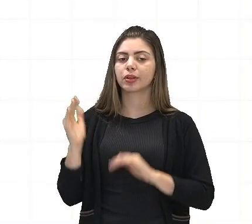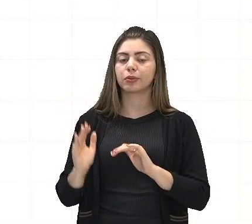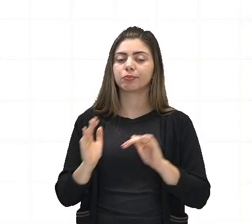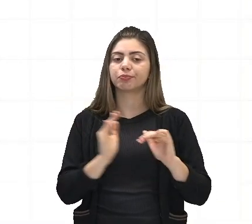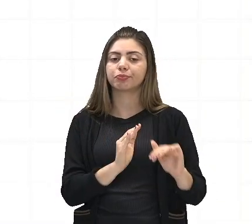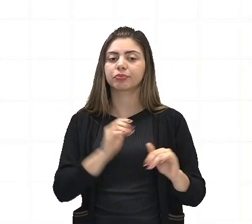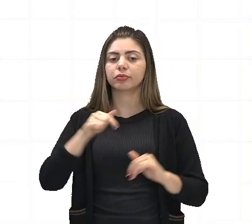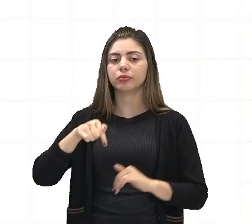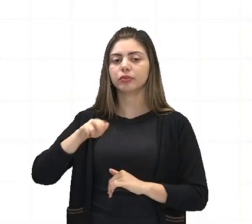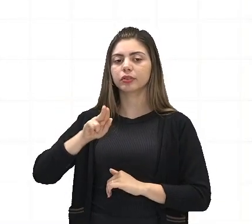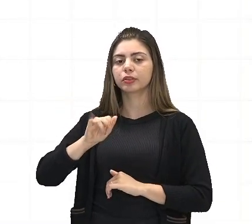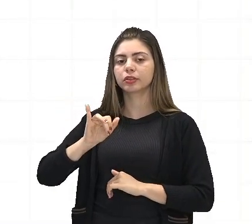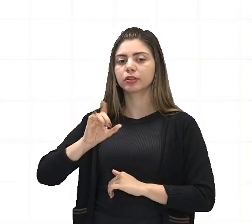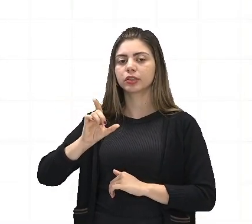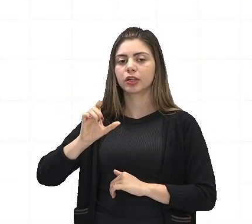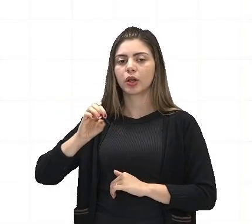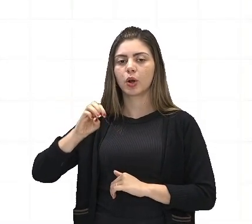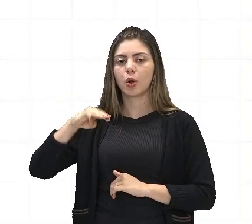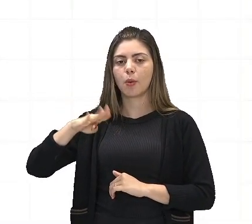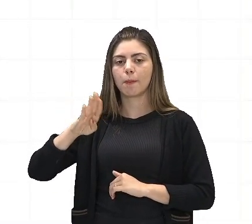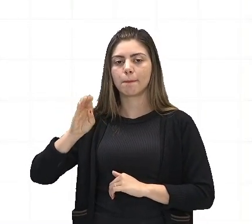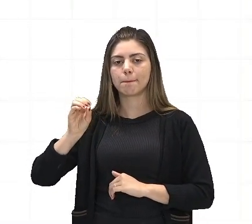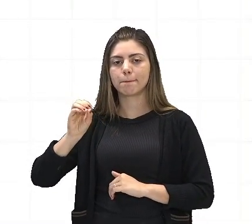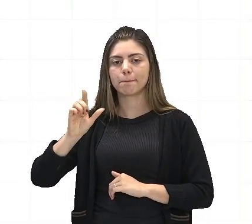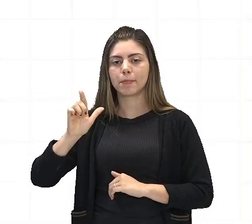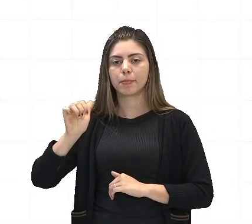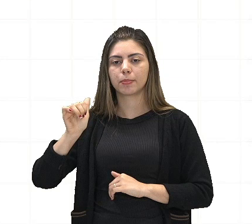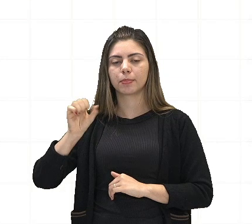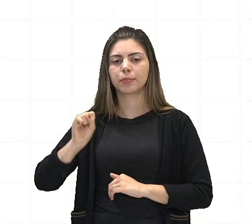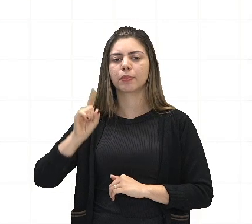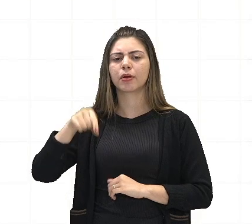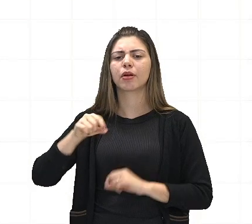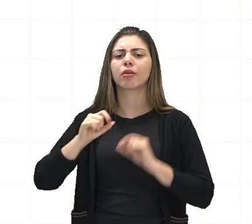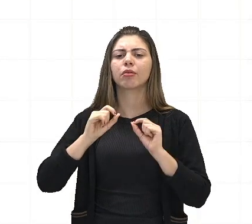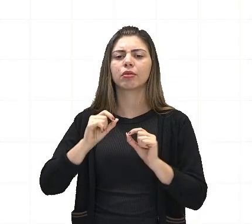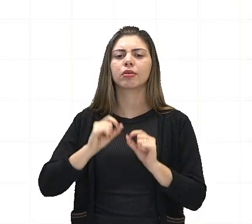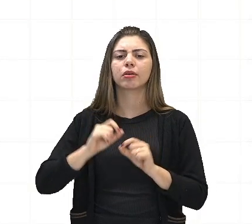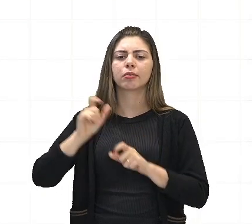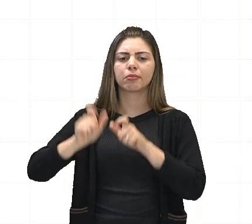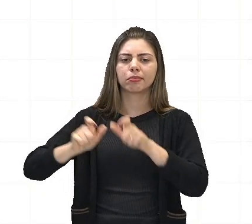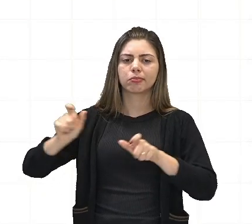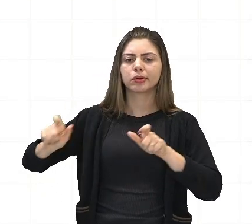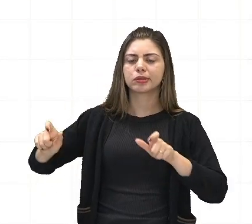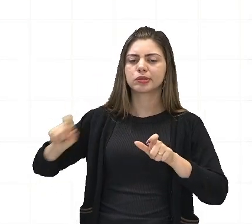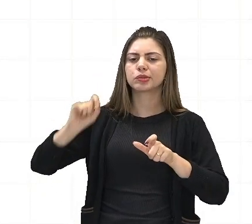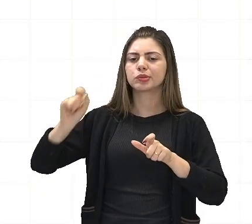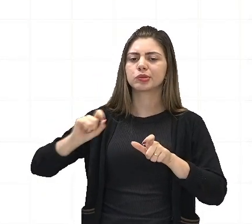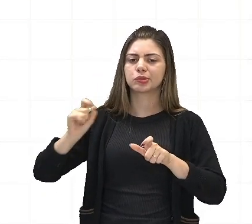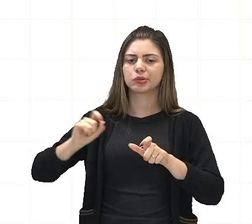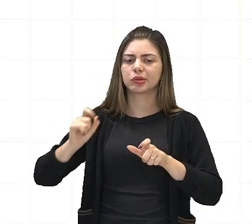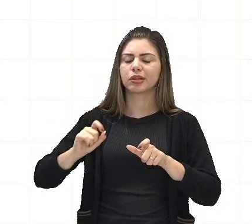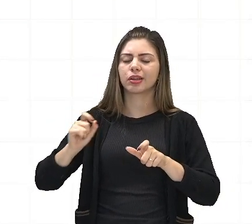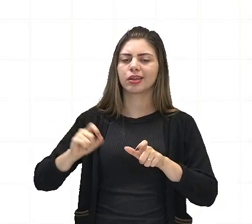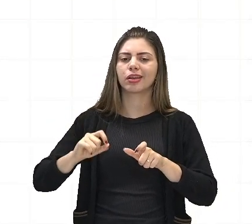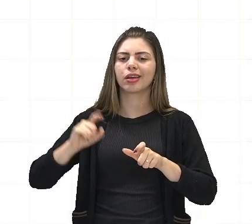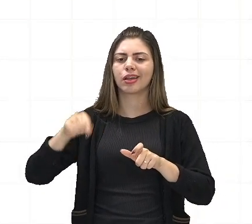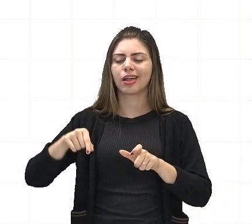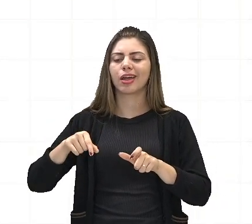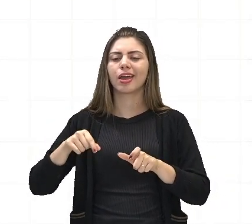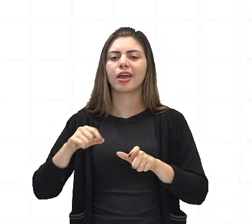Ou comunidades quilombolas. São descendentes e remanescentes de quilombos. Quilombos